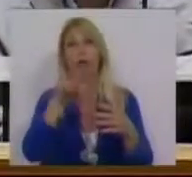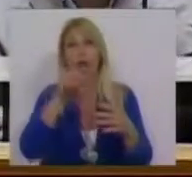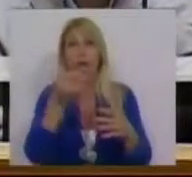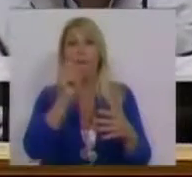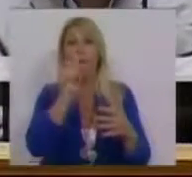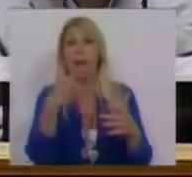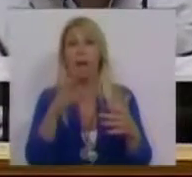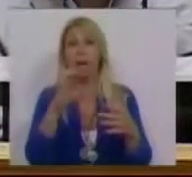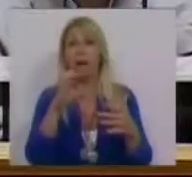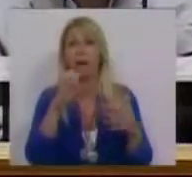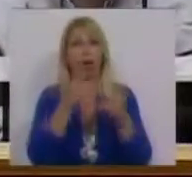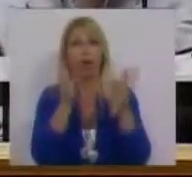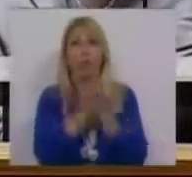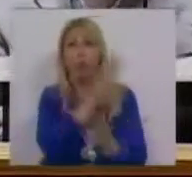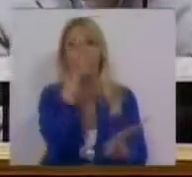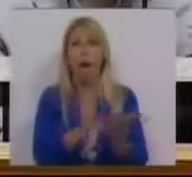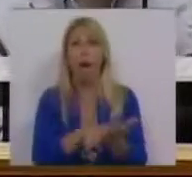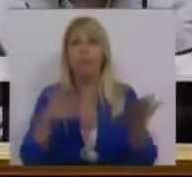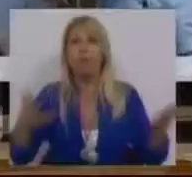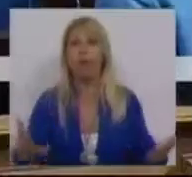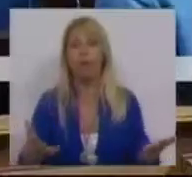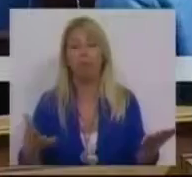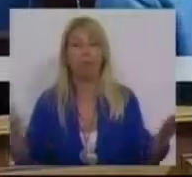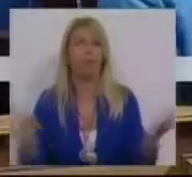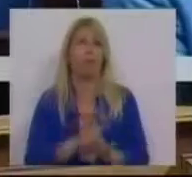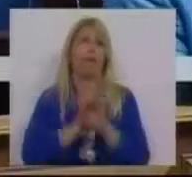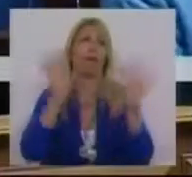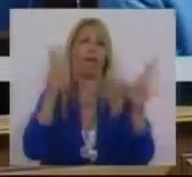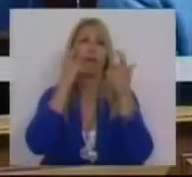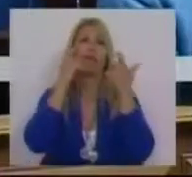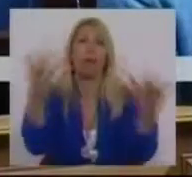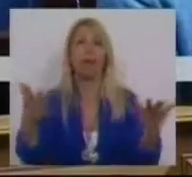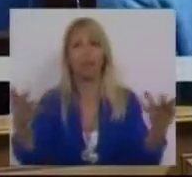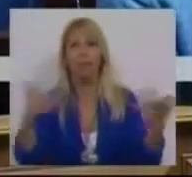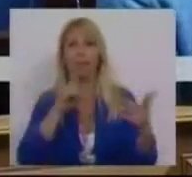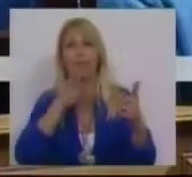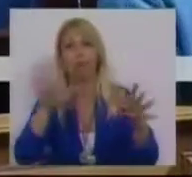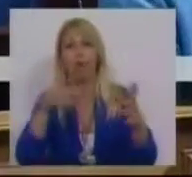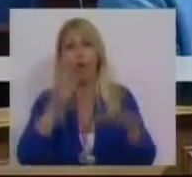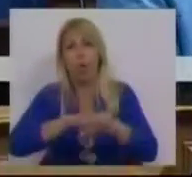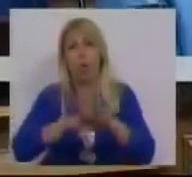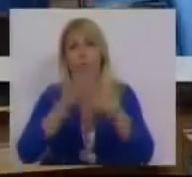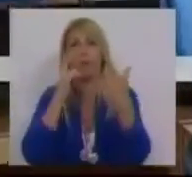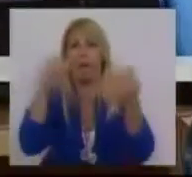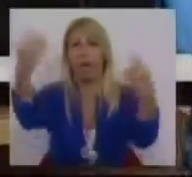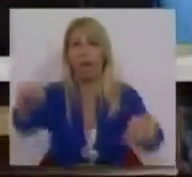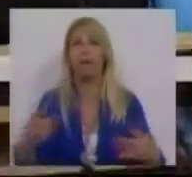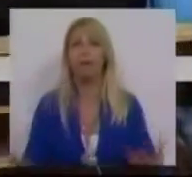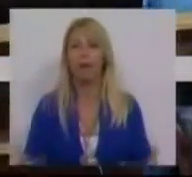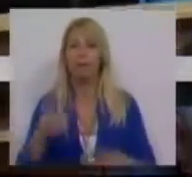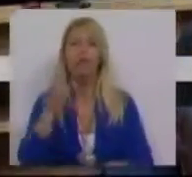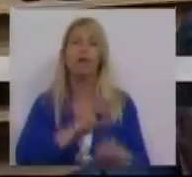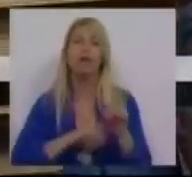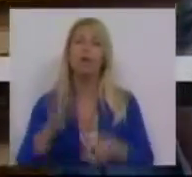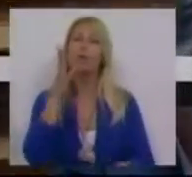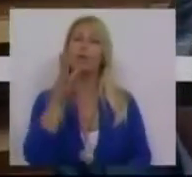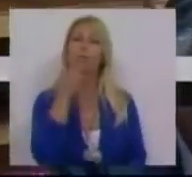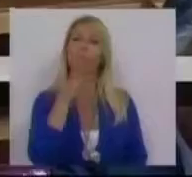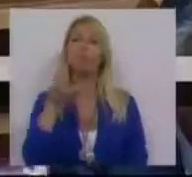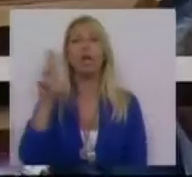Portanto, naturalmente, que os vossos beiços só podiam rebentar. Mas, Sr. Deputado Nuno Sá,